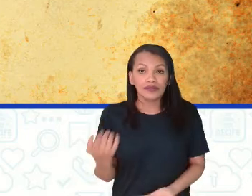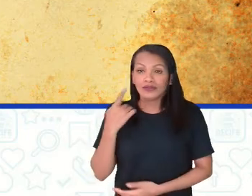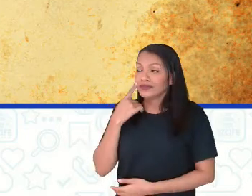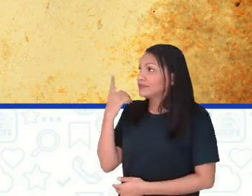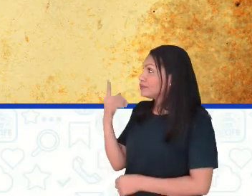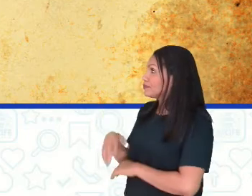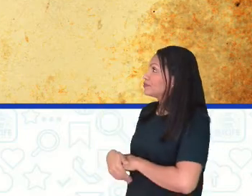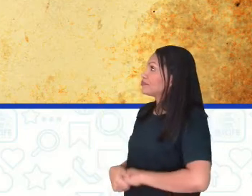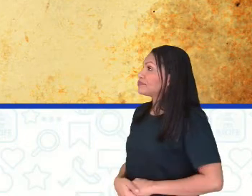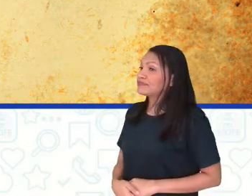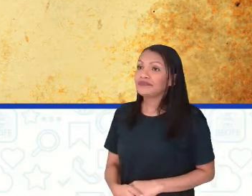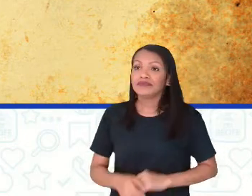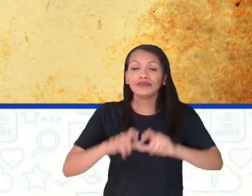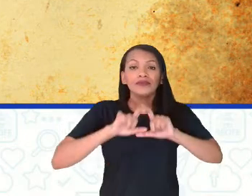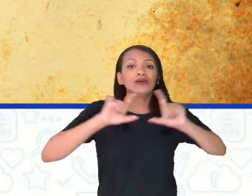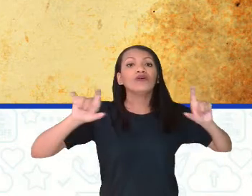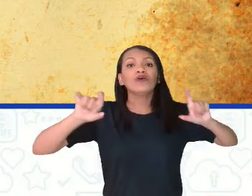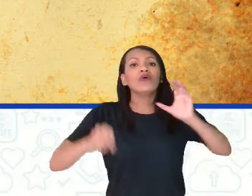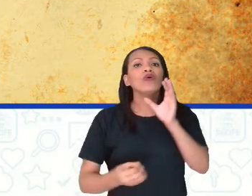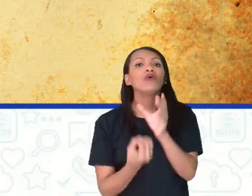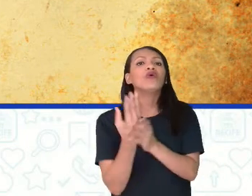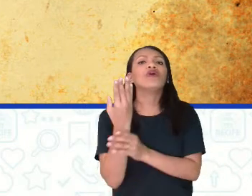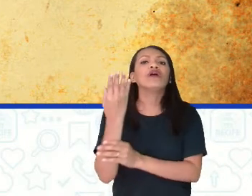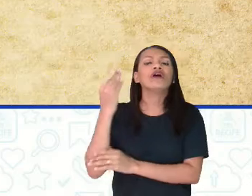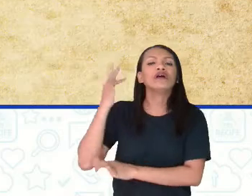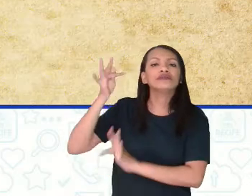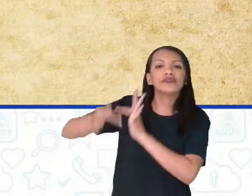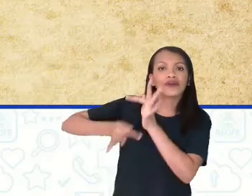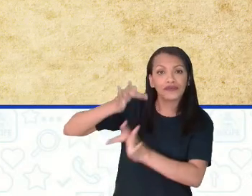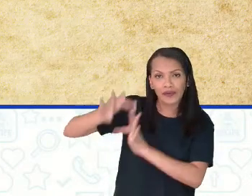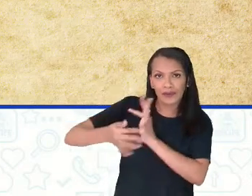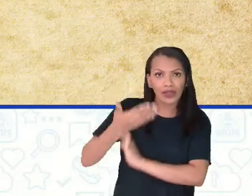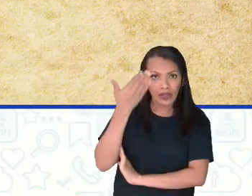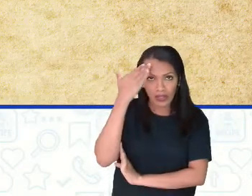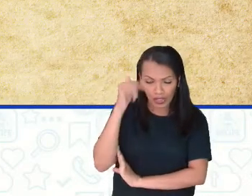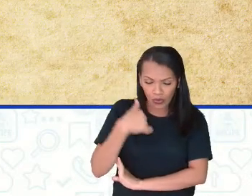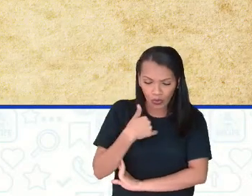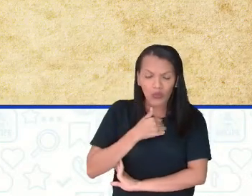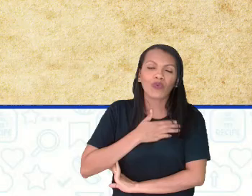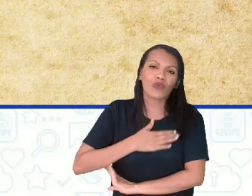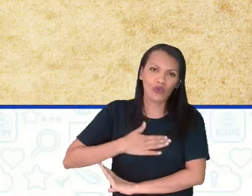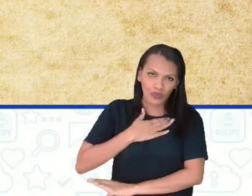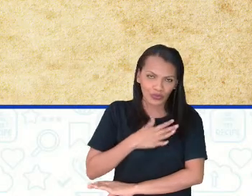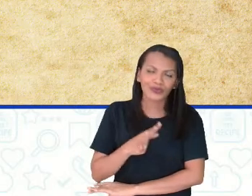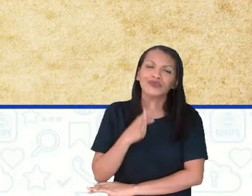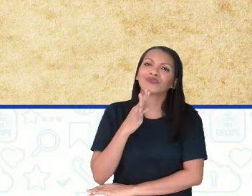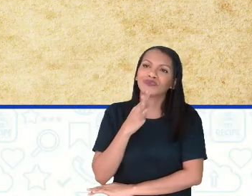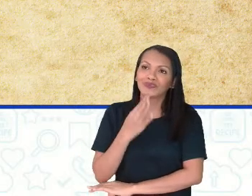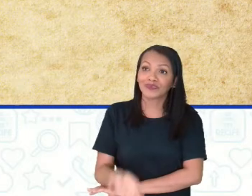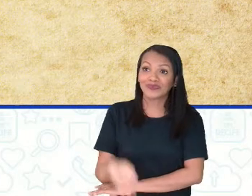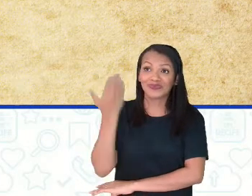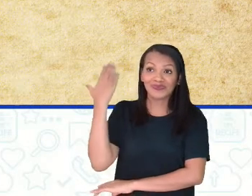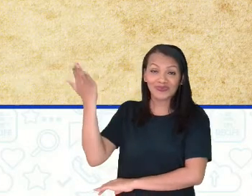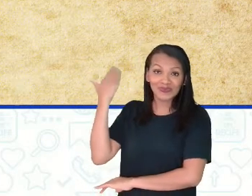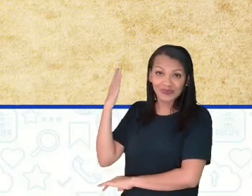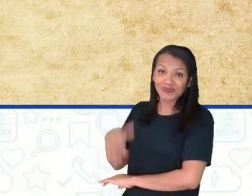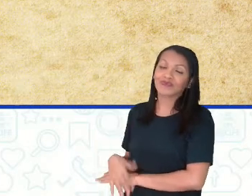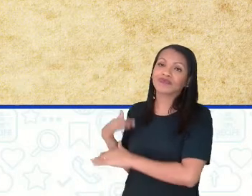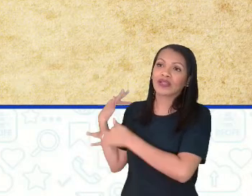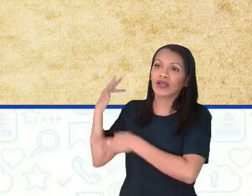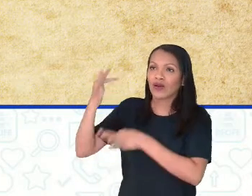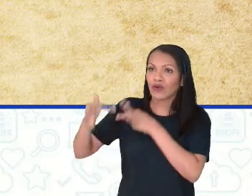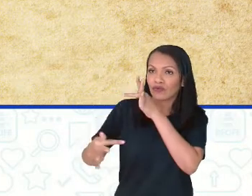de conhecer a origem das coisas. E aí, originada no Oriente, a fábula